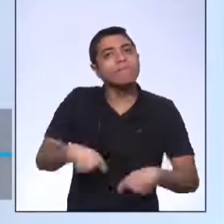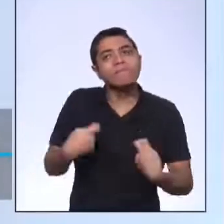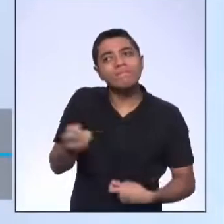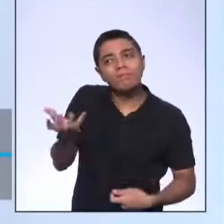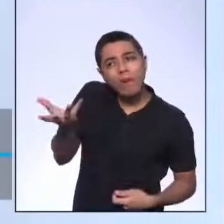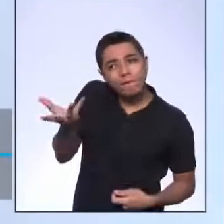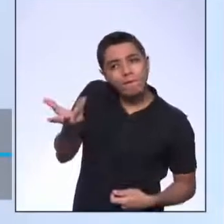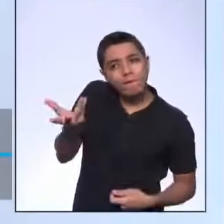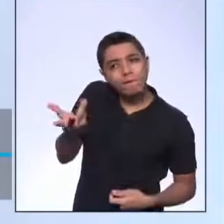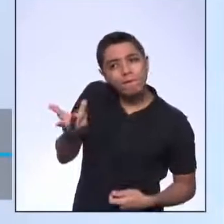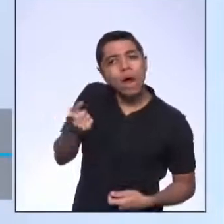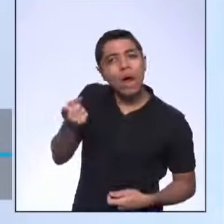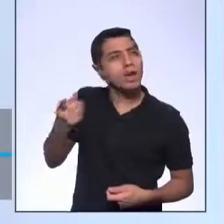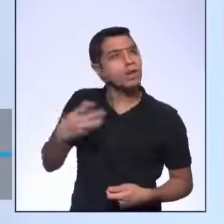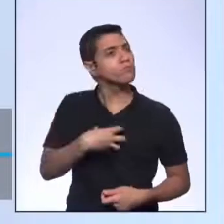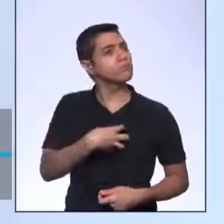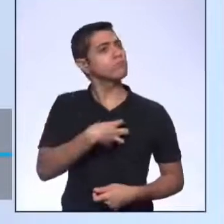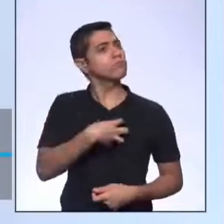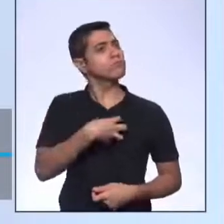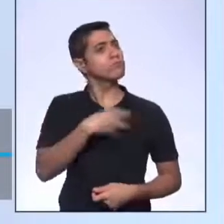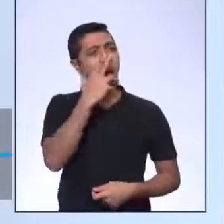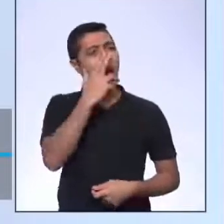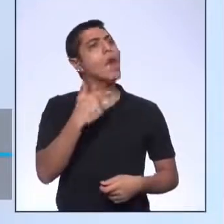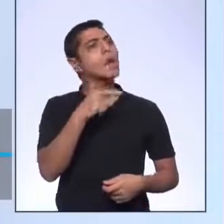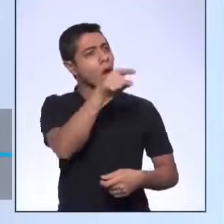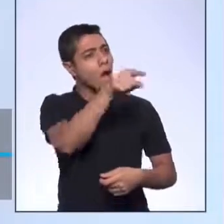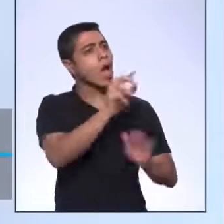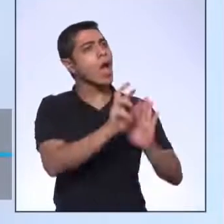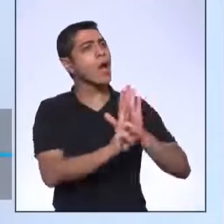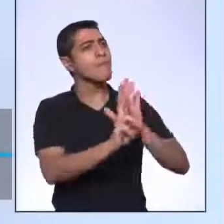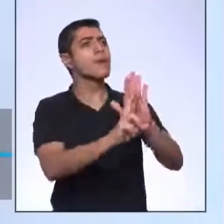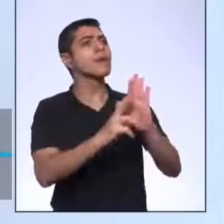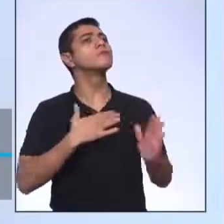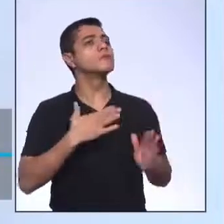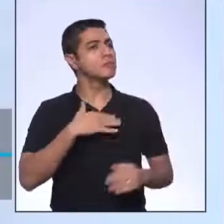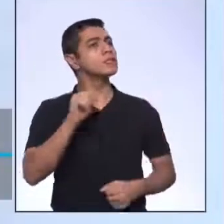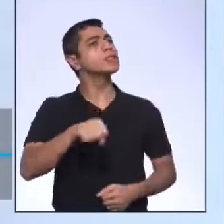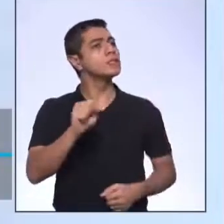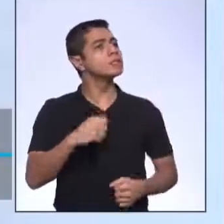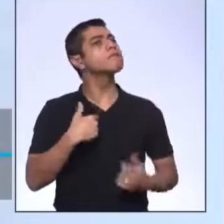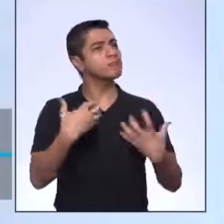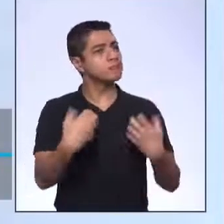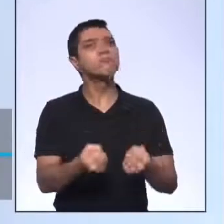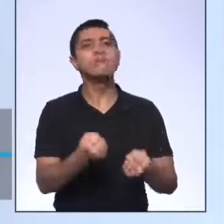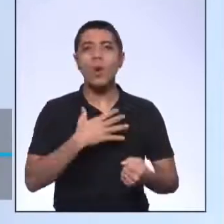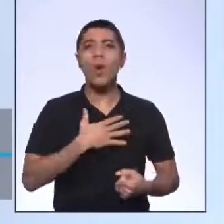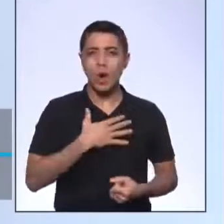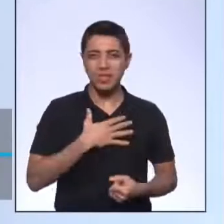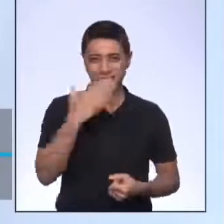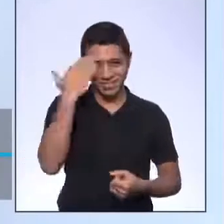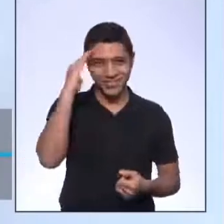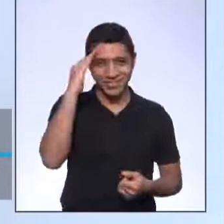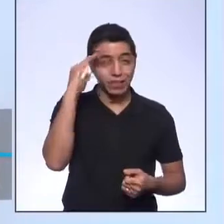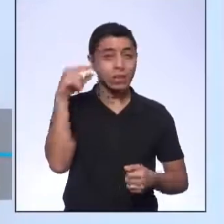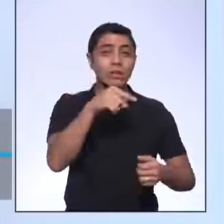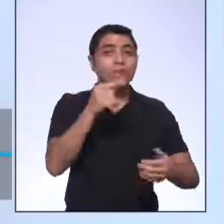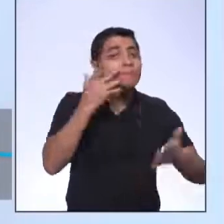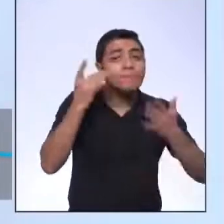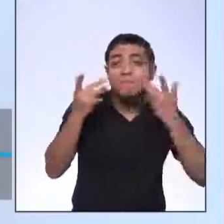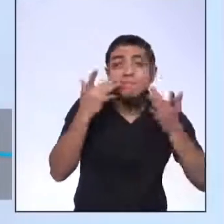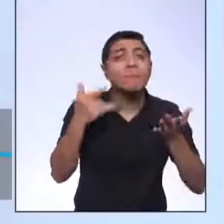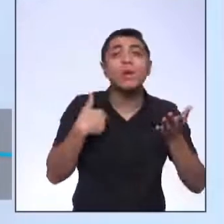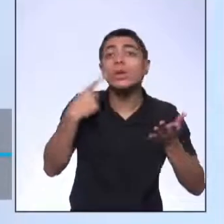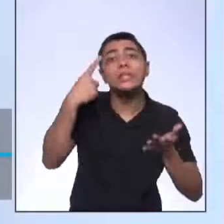sinta ali é representado de alguma forma e isso é uma forma de aproximar Então esse espetáculo essa minha ideia da